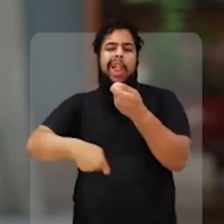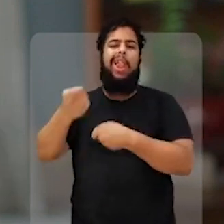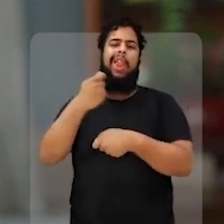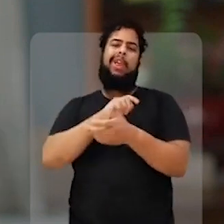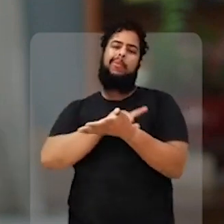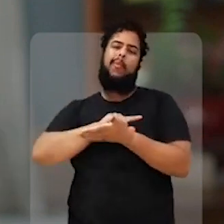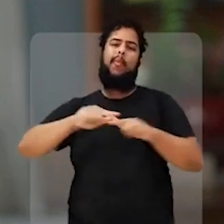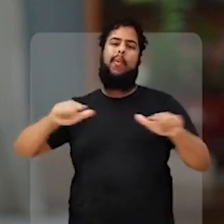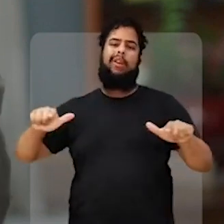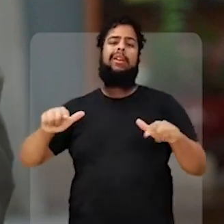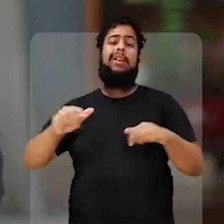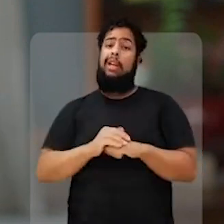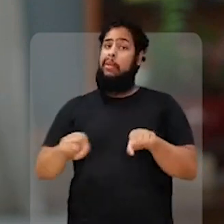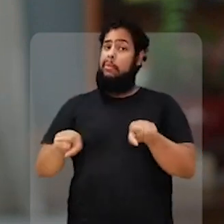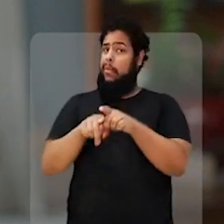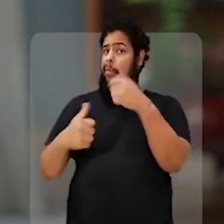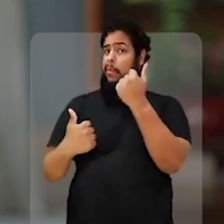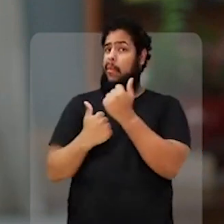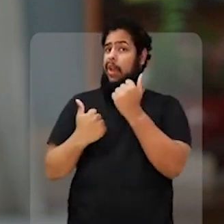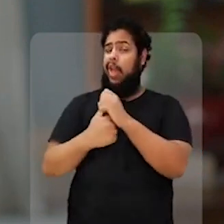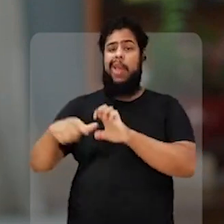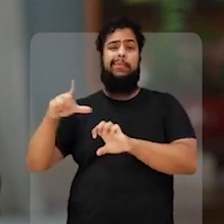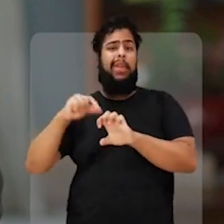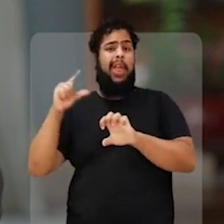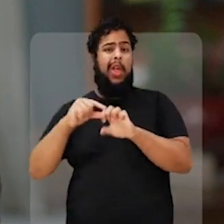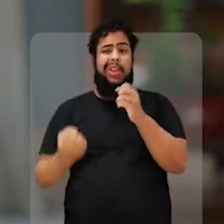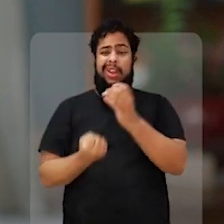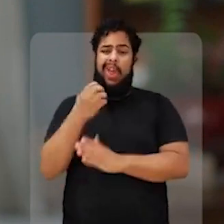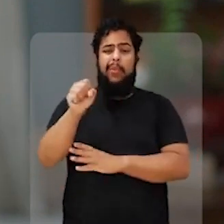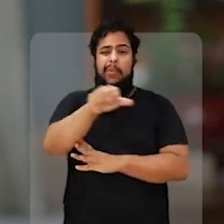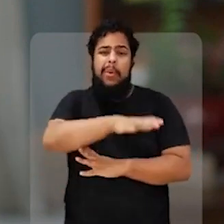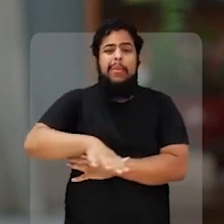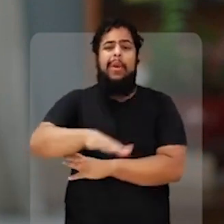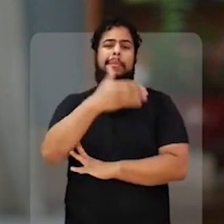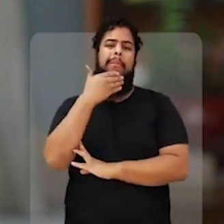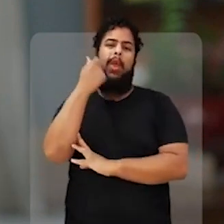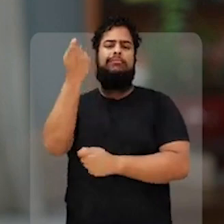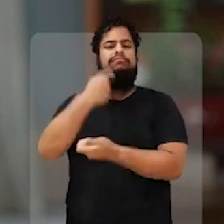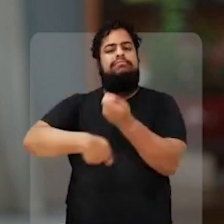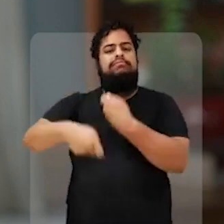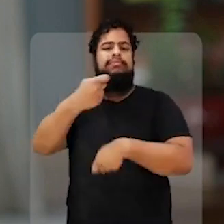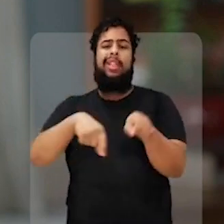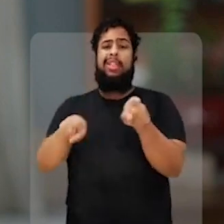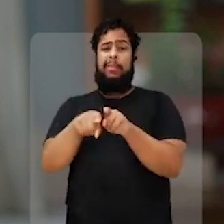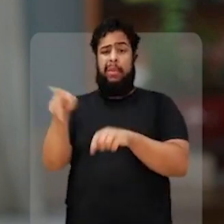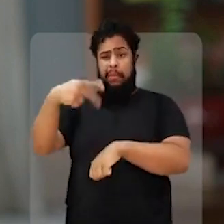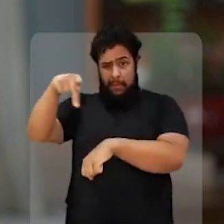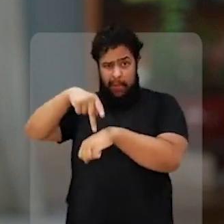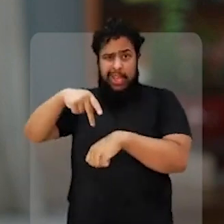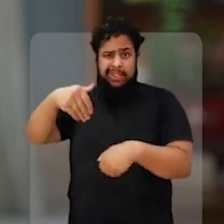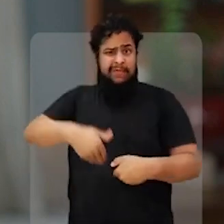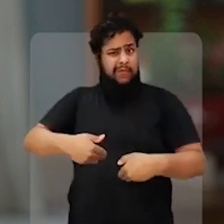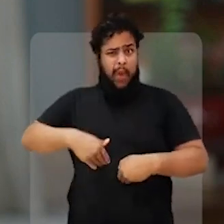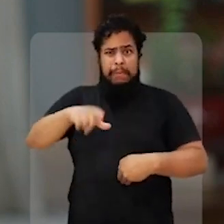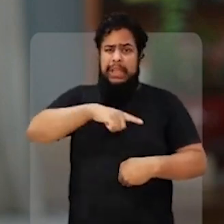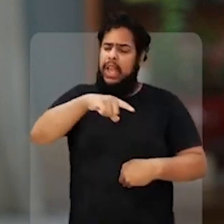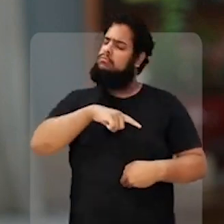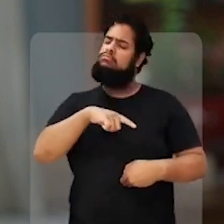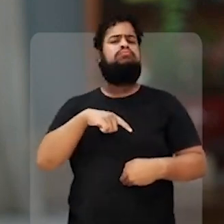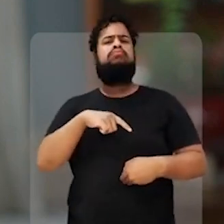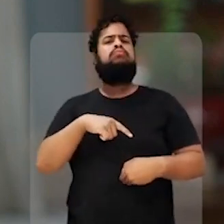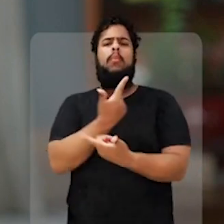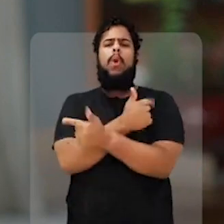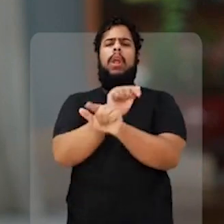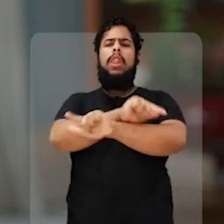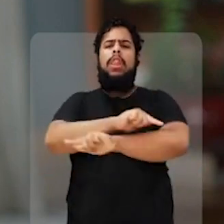dívidas das famílias. Vamos apoiar os empreendedores, criar um ambiente melhor para os negócios e tirar esse país de novo do